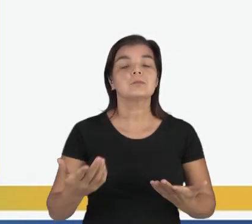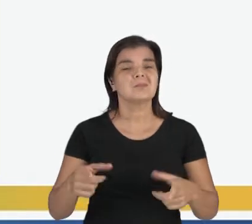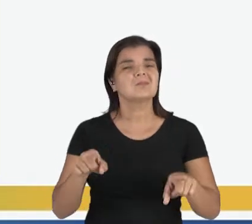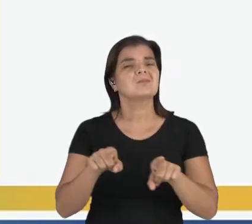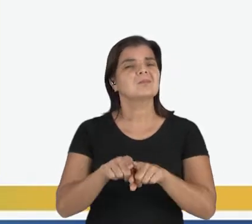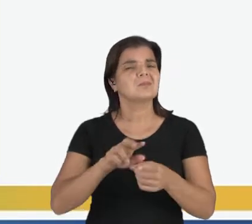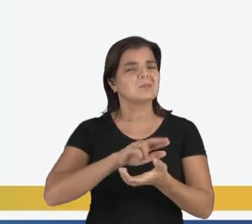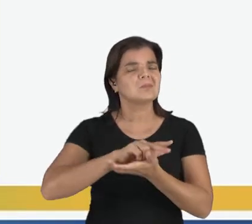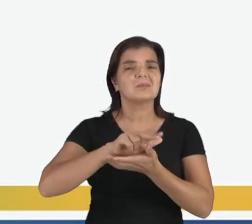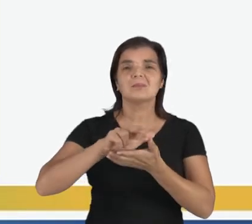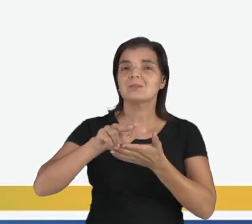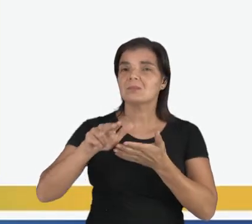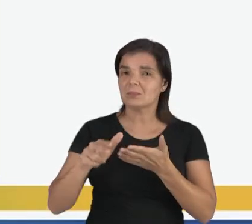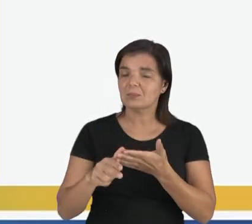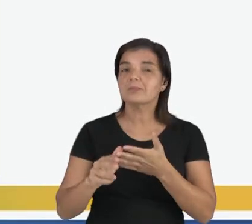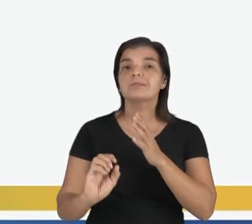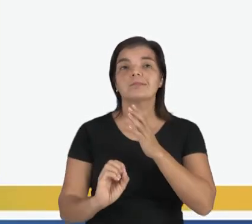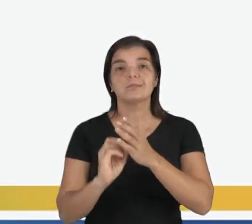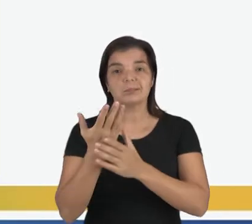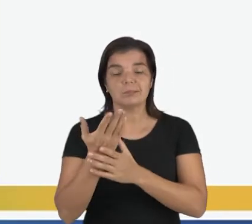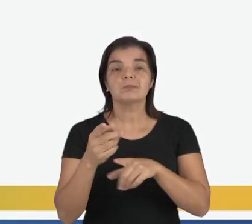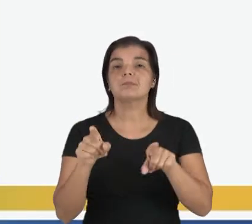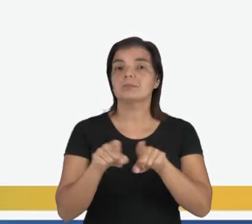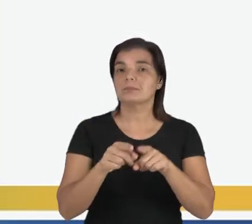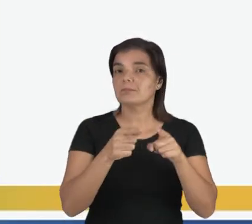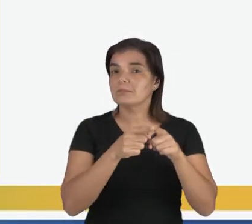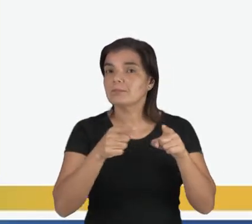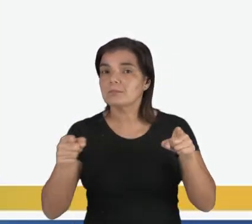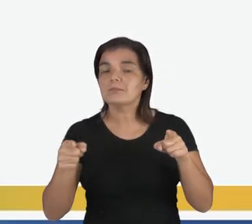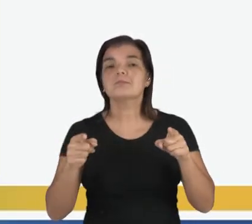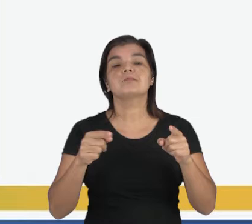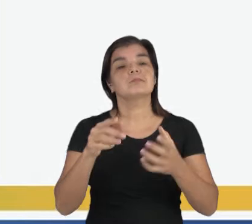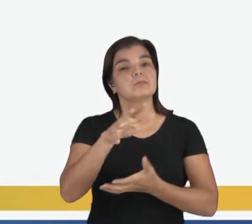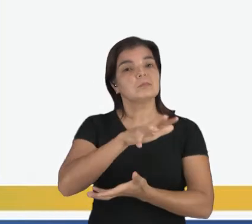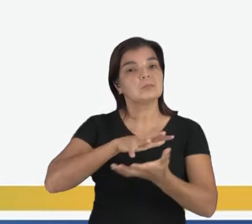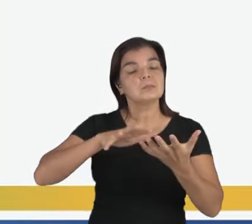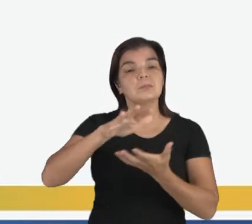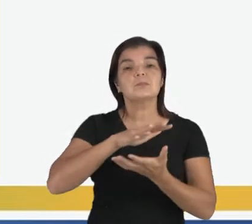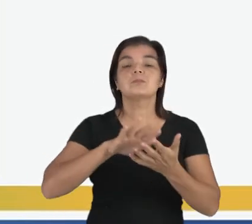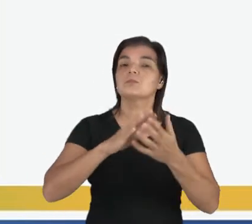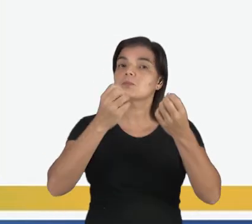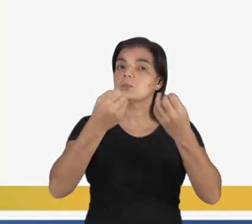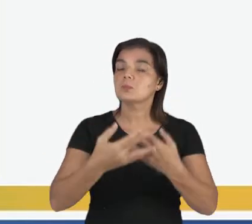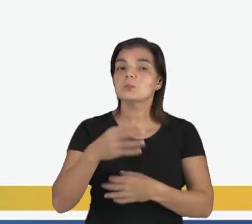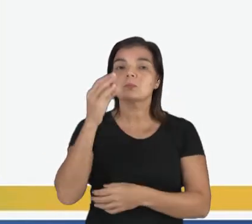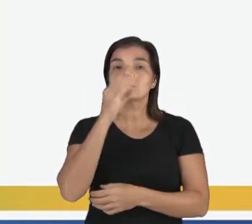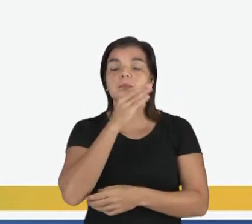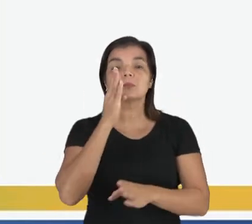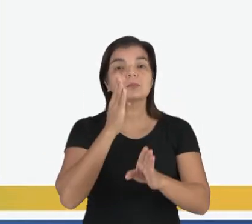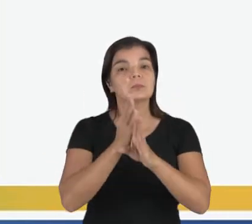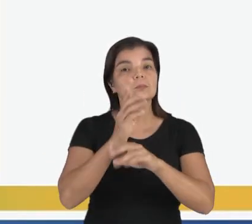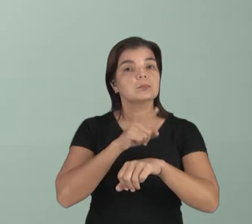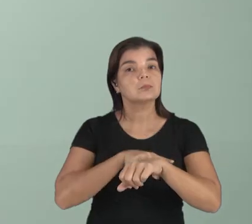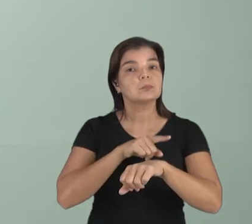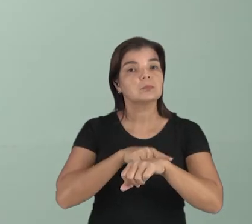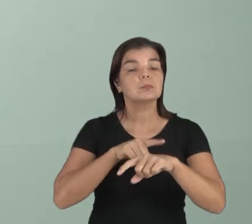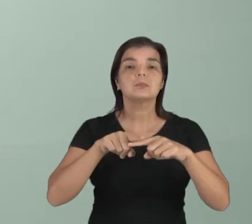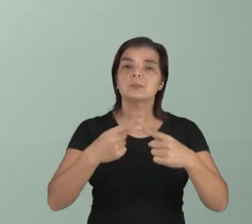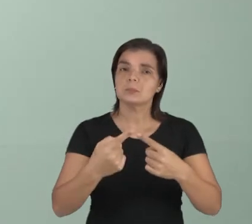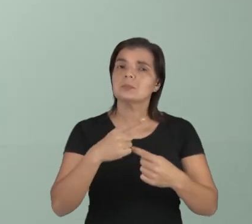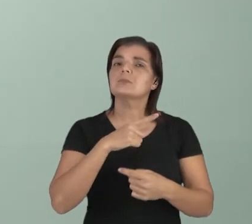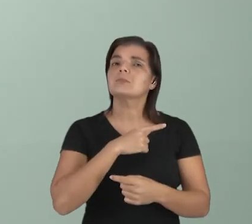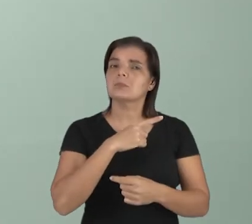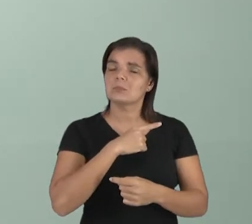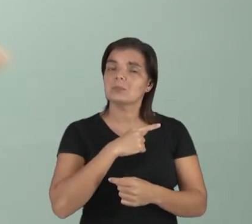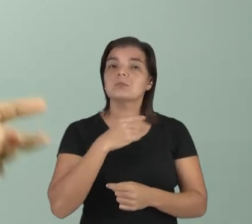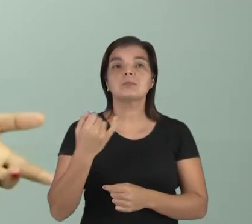temos vários acontecimentos nesse processo da Revolução, só que a gente está falando rapidinho aqui por conta do nosso tempo. Mas a gente